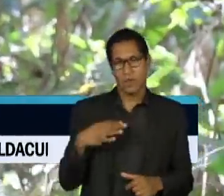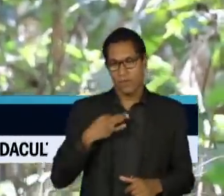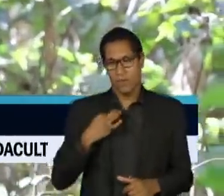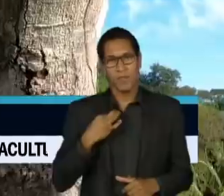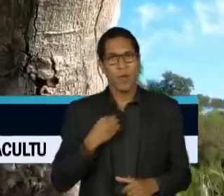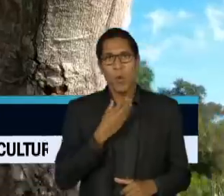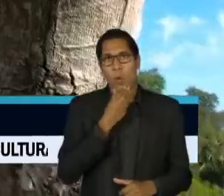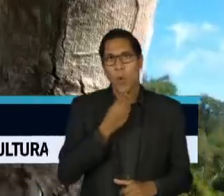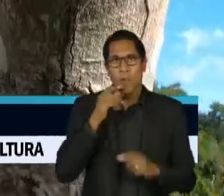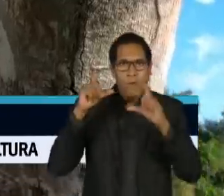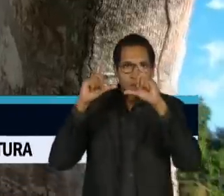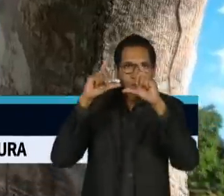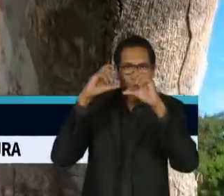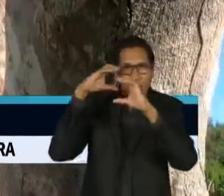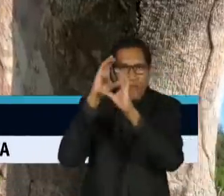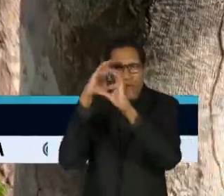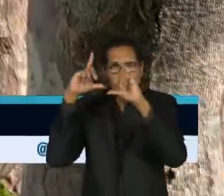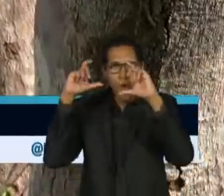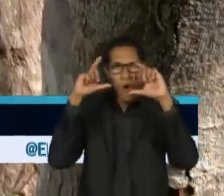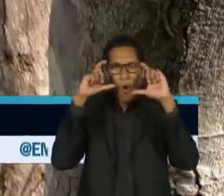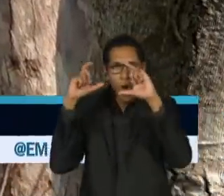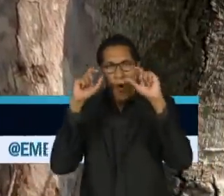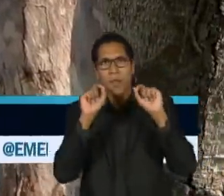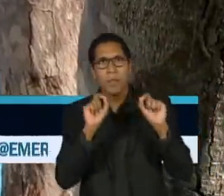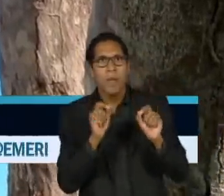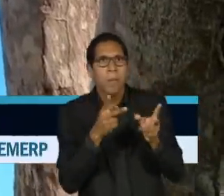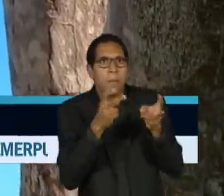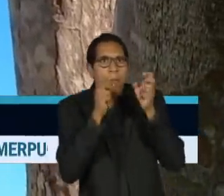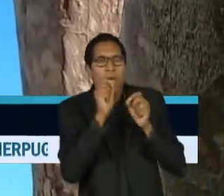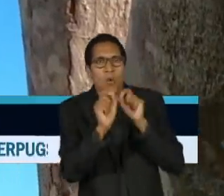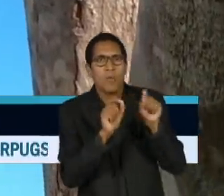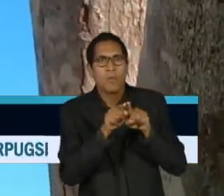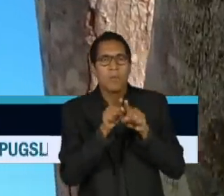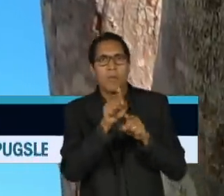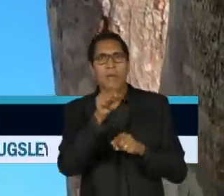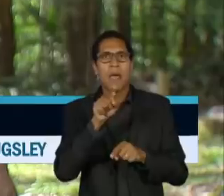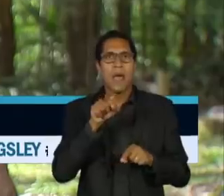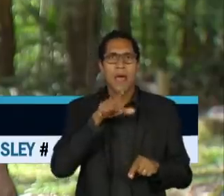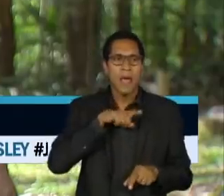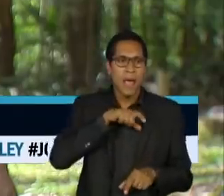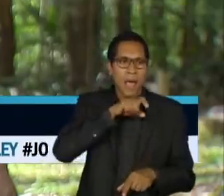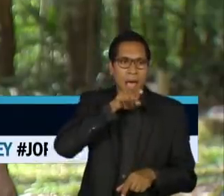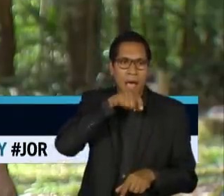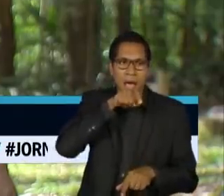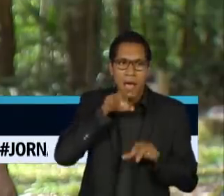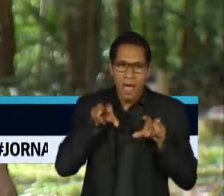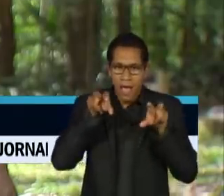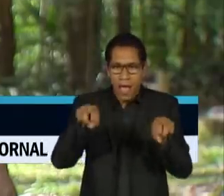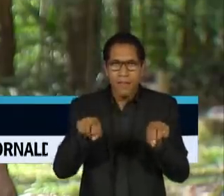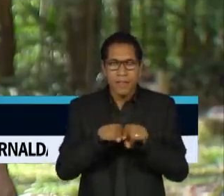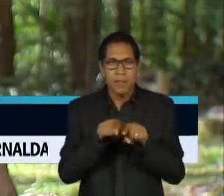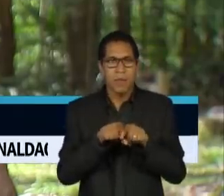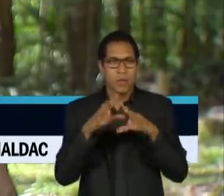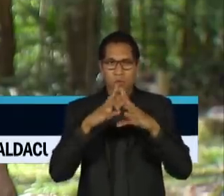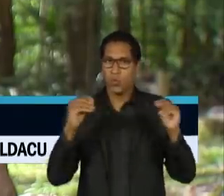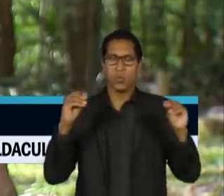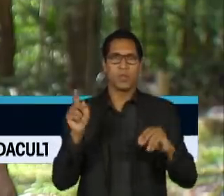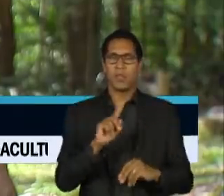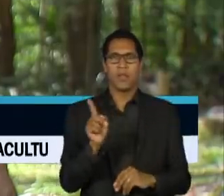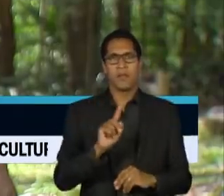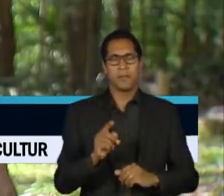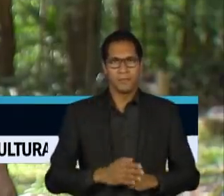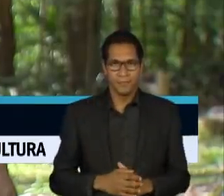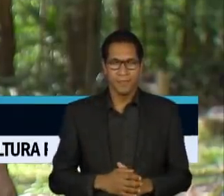Tuyama, para evitar a extinção da maior ave de rapina do Brasil. Repórter Eco é no domingo, logo após o